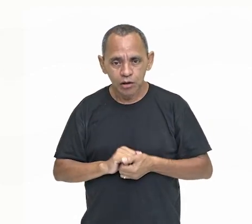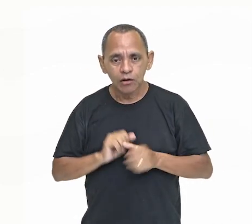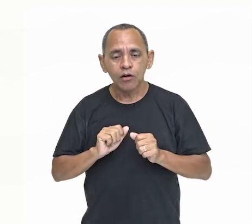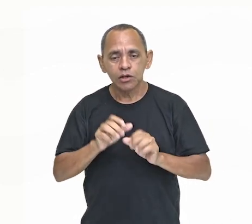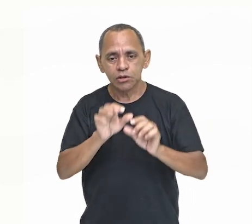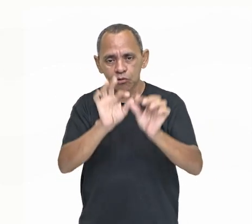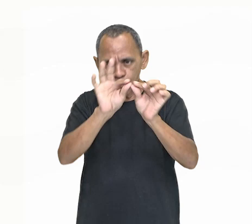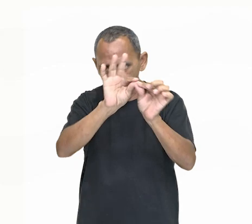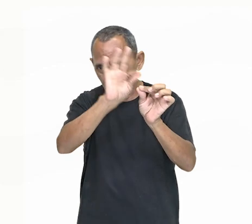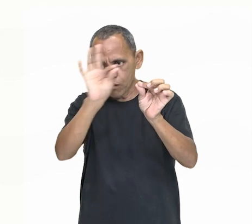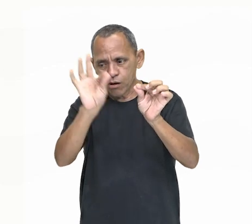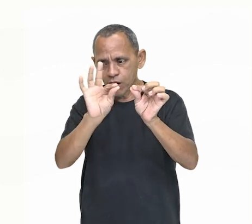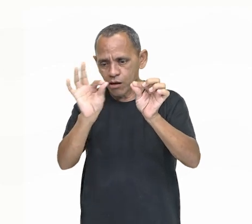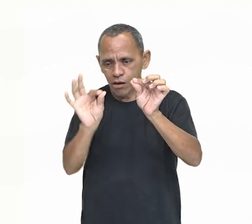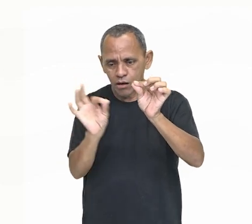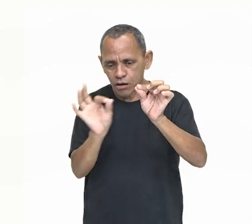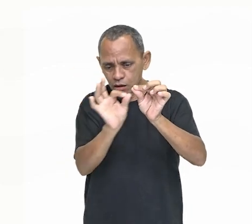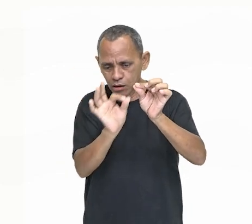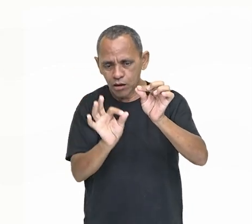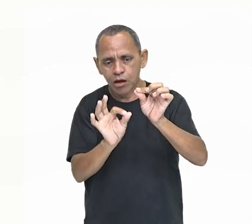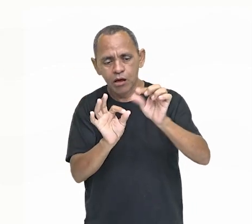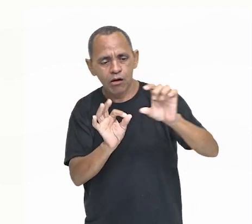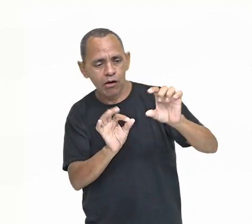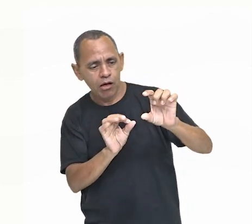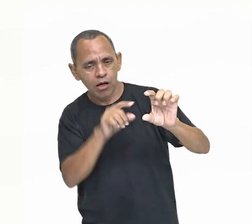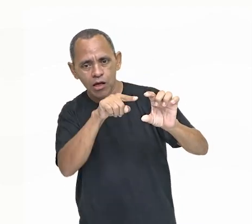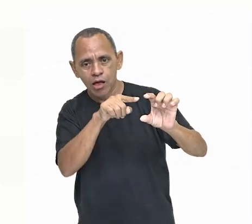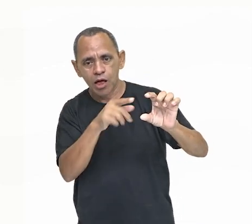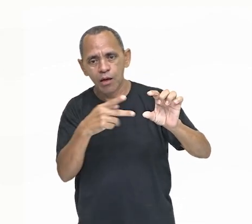geradores? Olha só, a pilha,